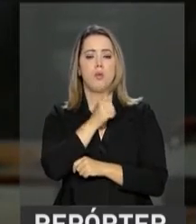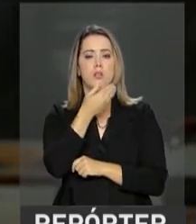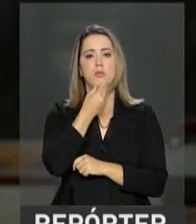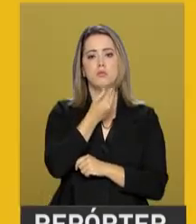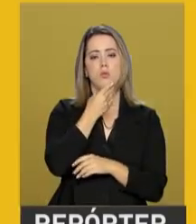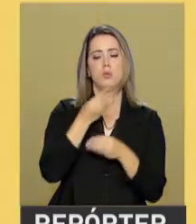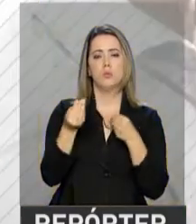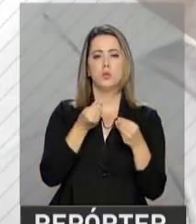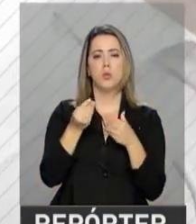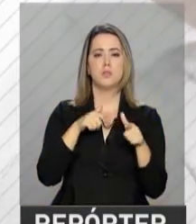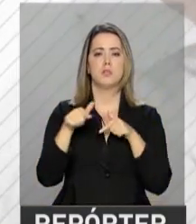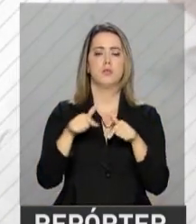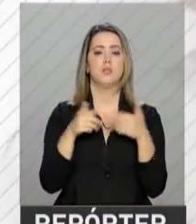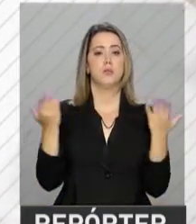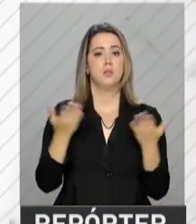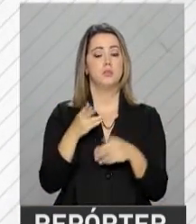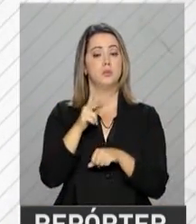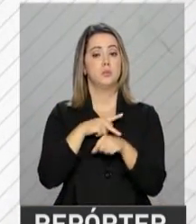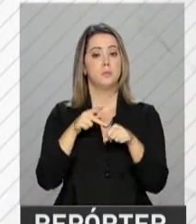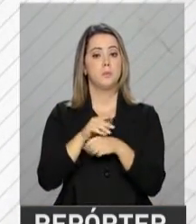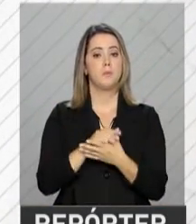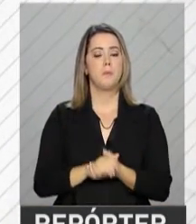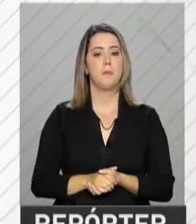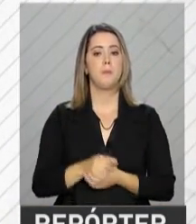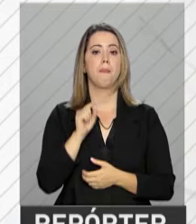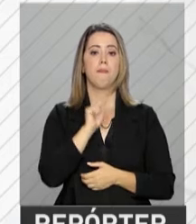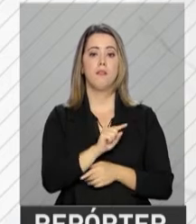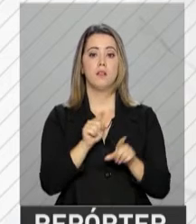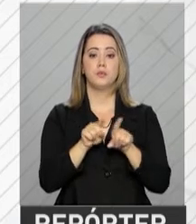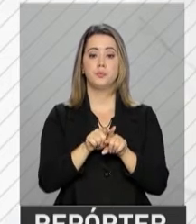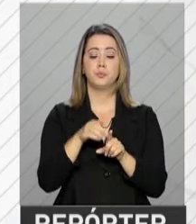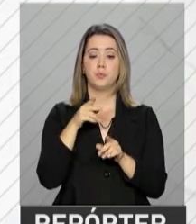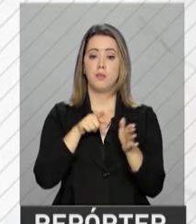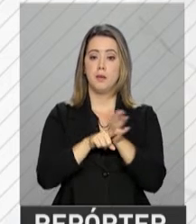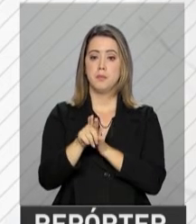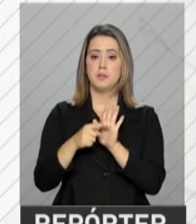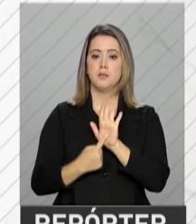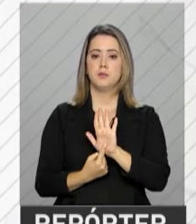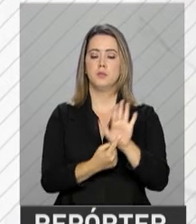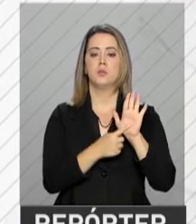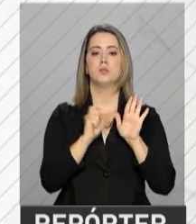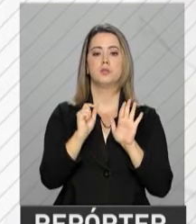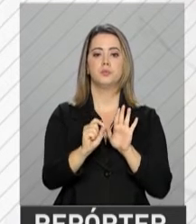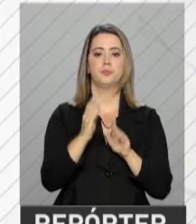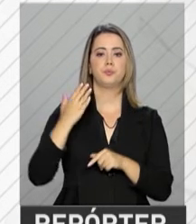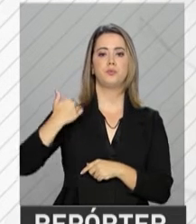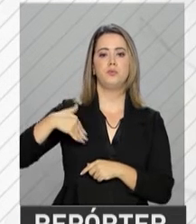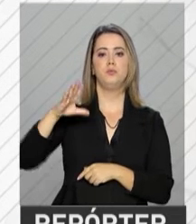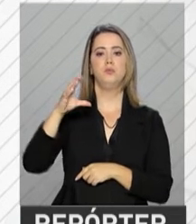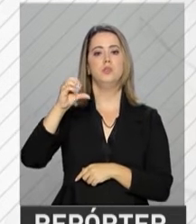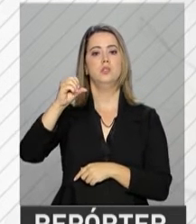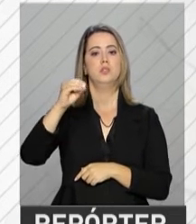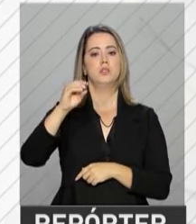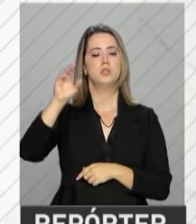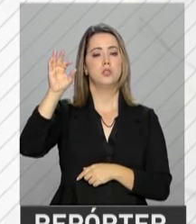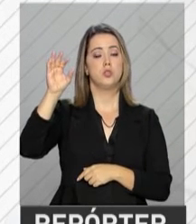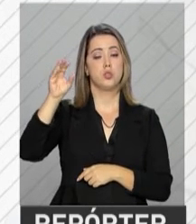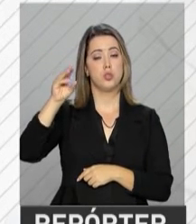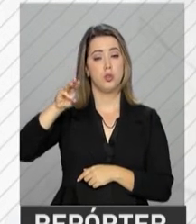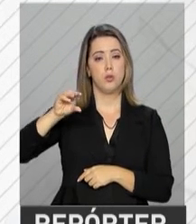país o retrato do segundo trimestre de acordo com a pesquisa é o seguinte são mais de 90 milhões de pessoas